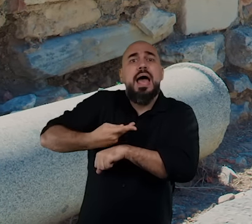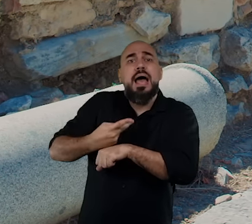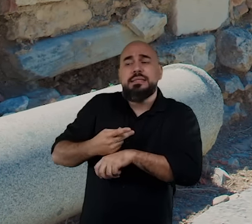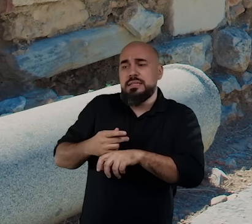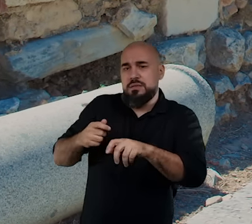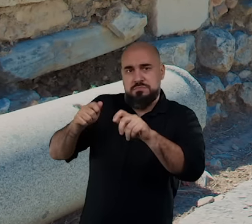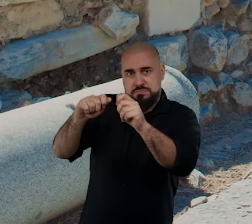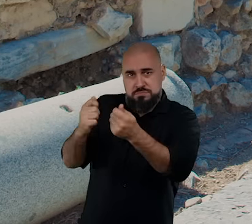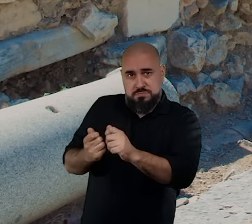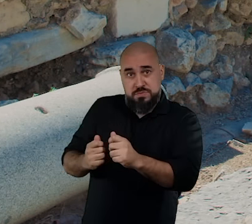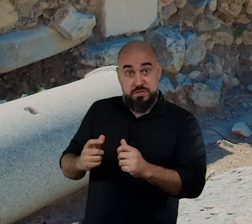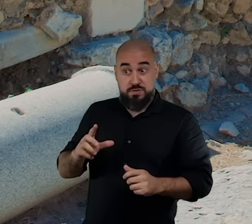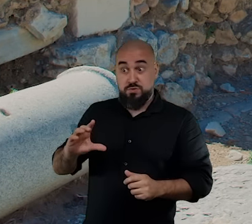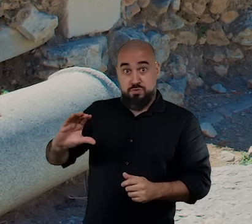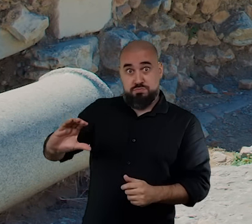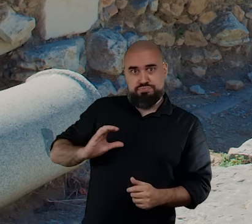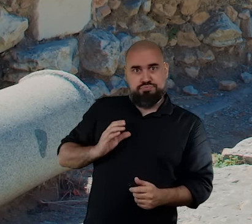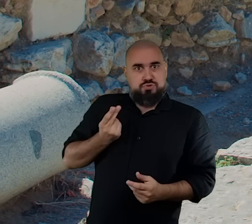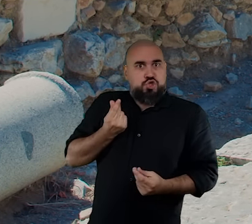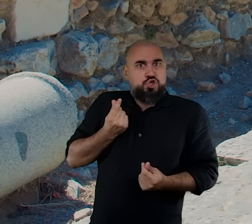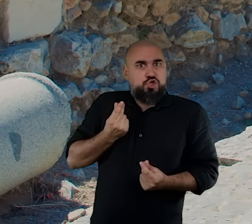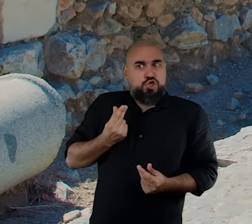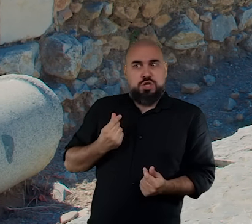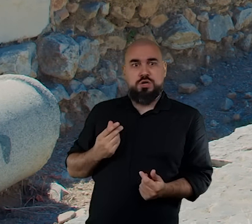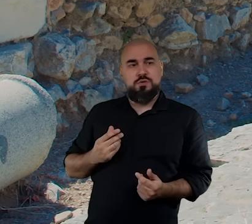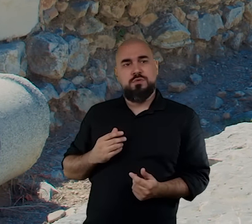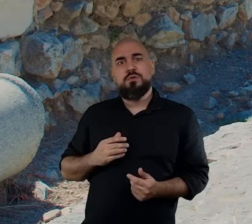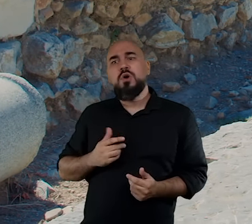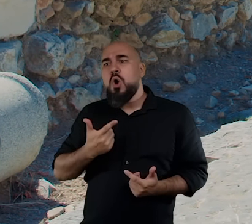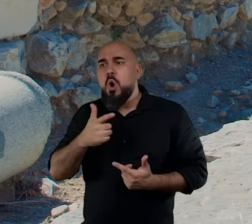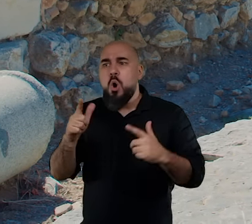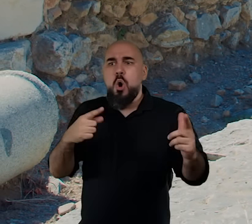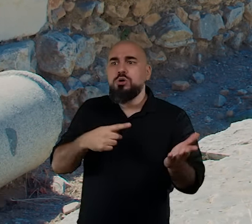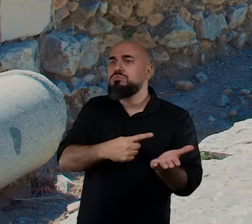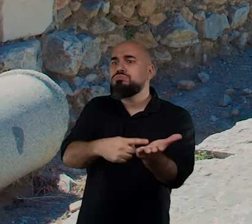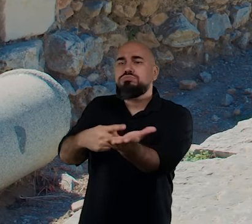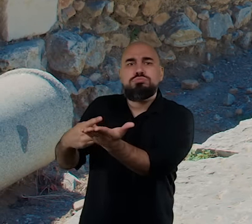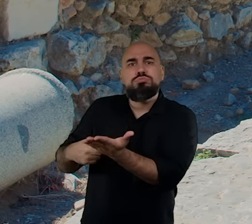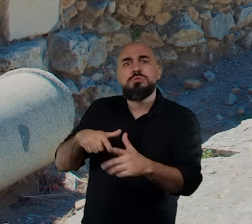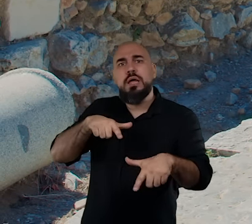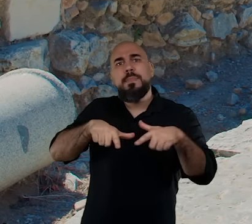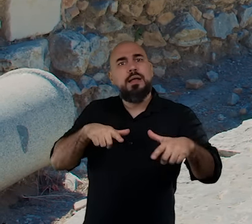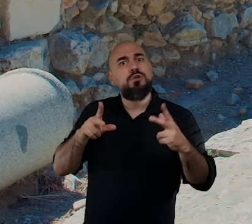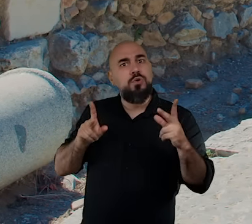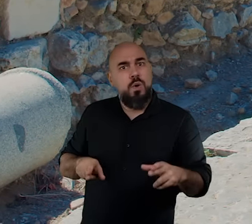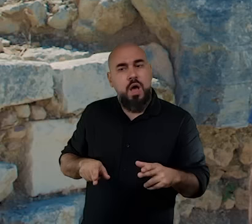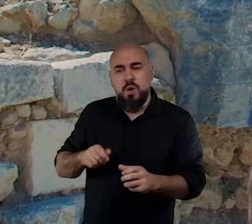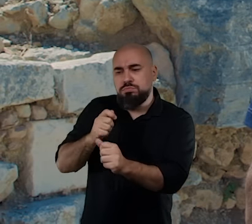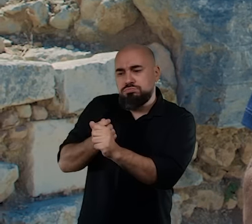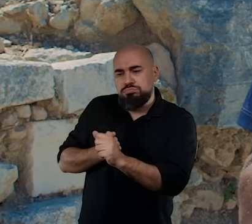que dava muito lucro aos artífices, convocando-os juntamente com outros do mesmo ofício,